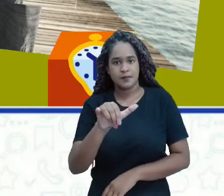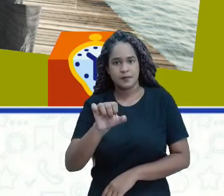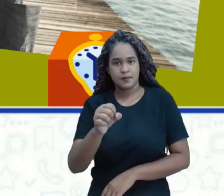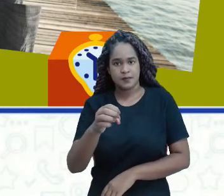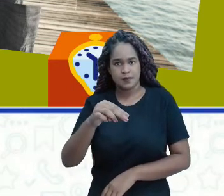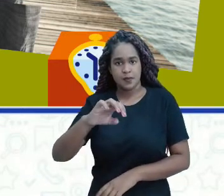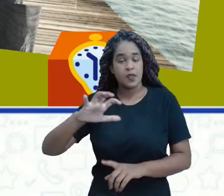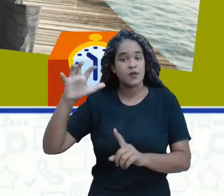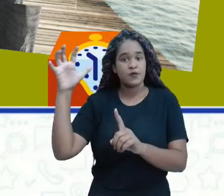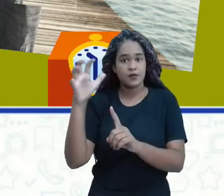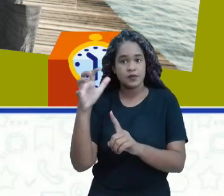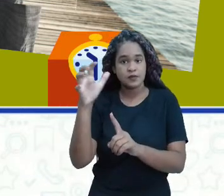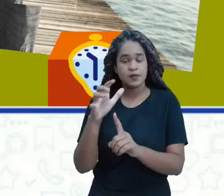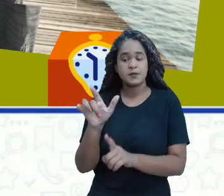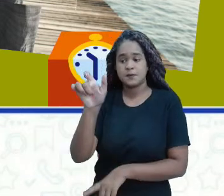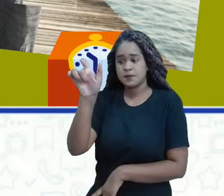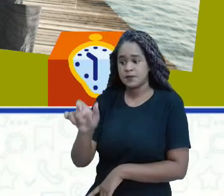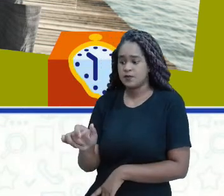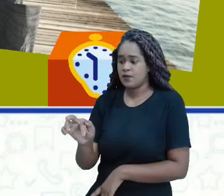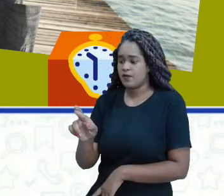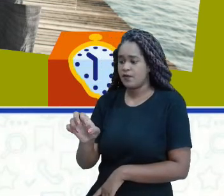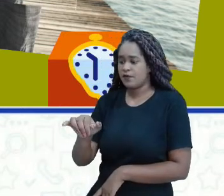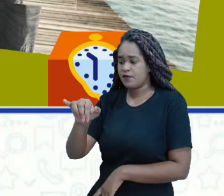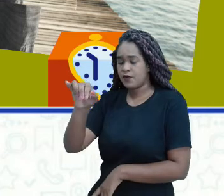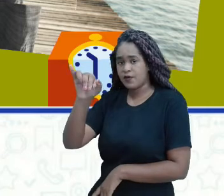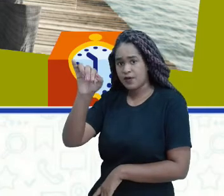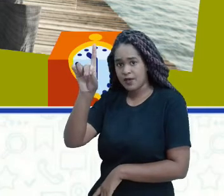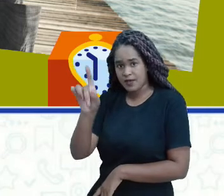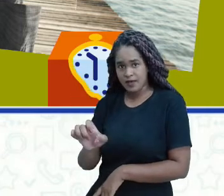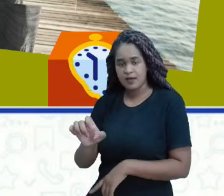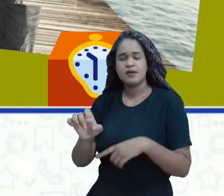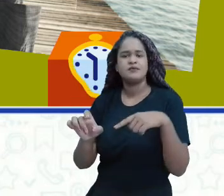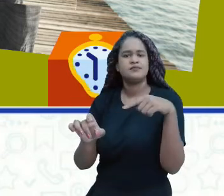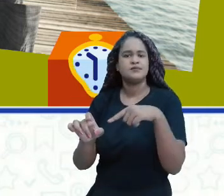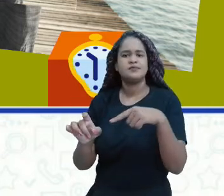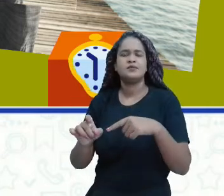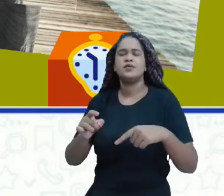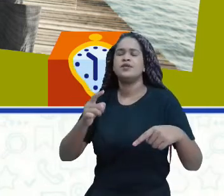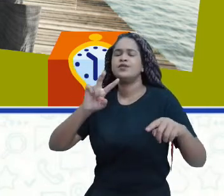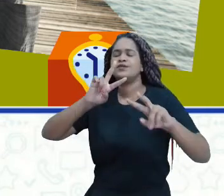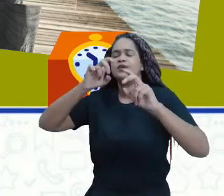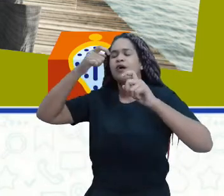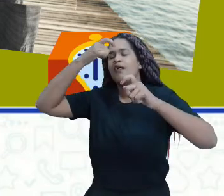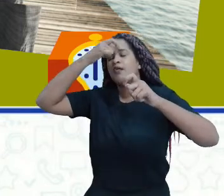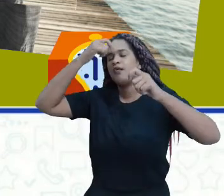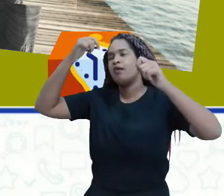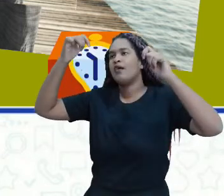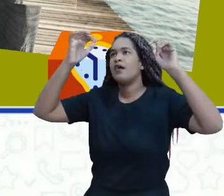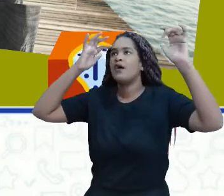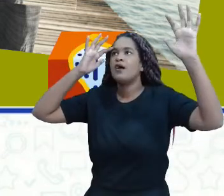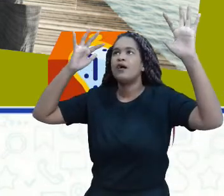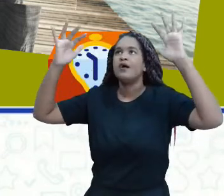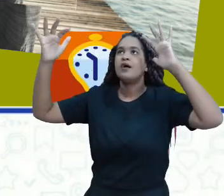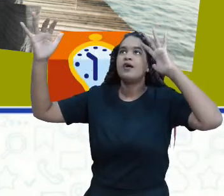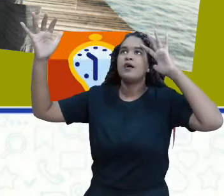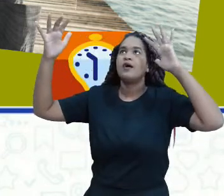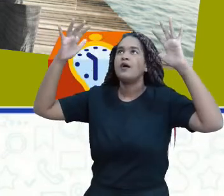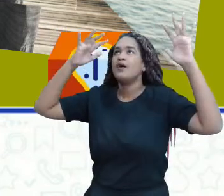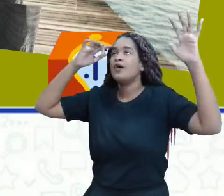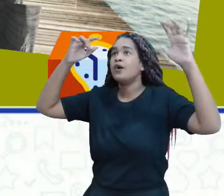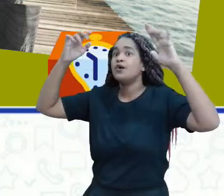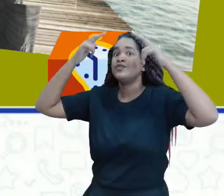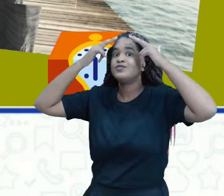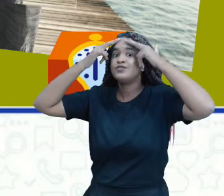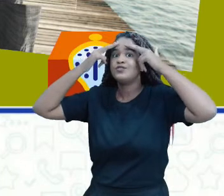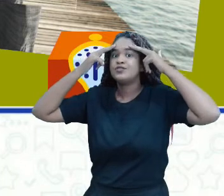pelas ideias de Freud, né, do inconsciente. Então, eram imagens bem oníricas, né, que invocavam o mundo dos sonhos.